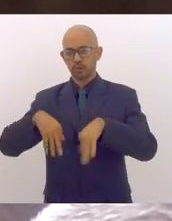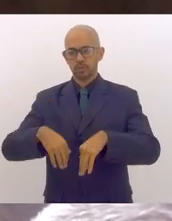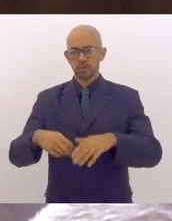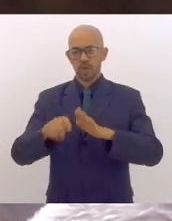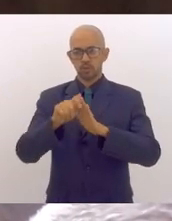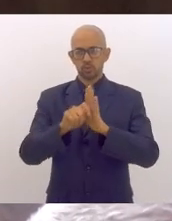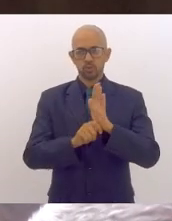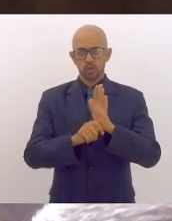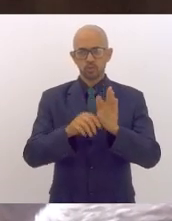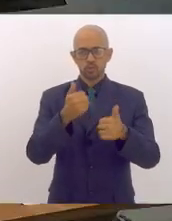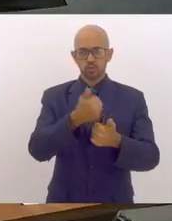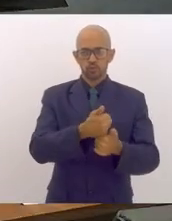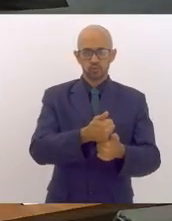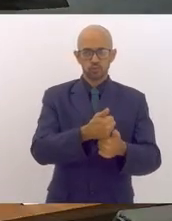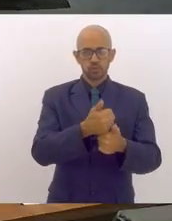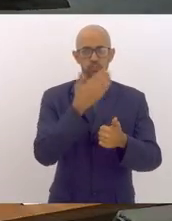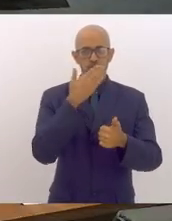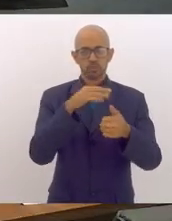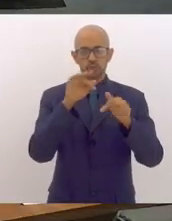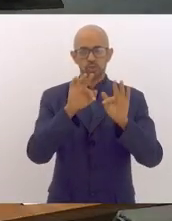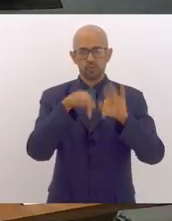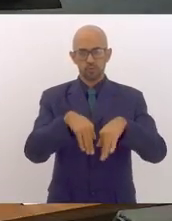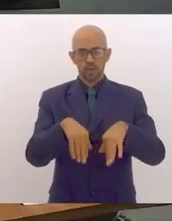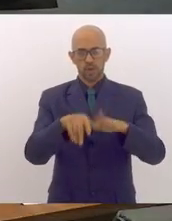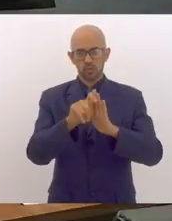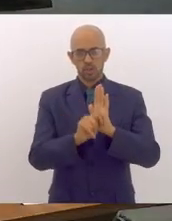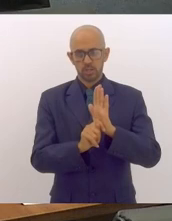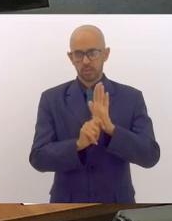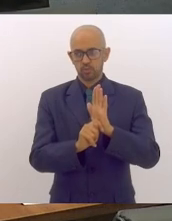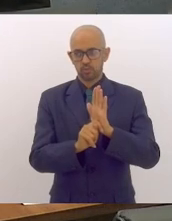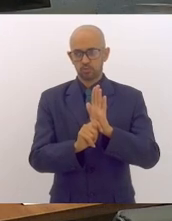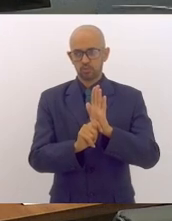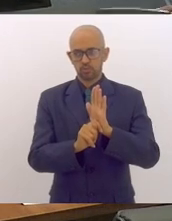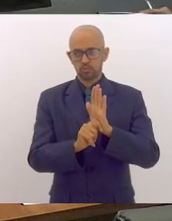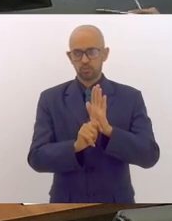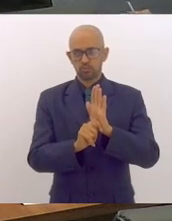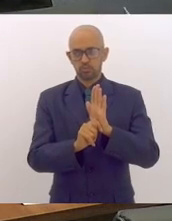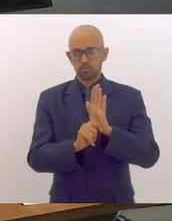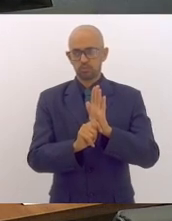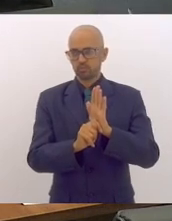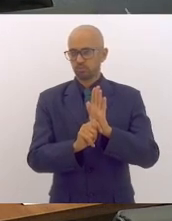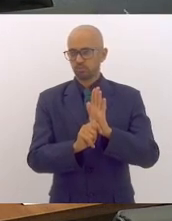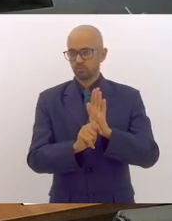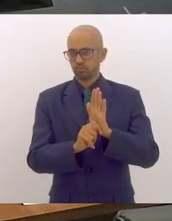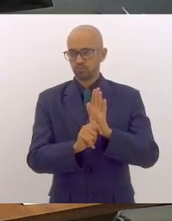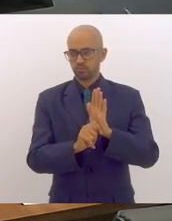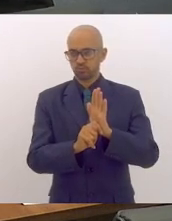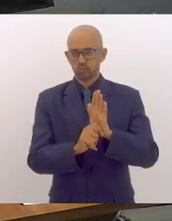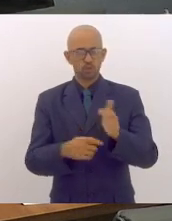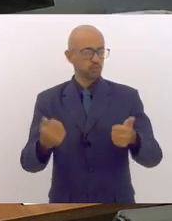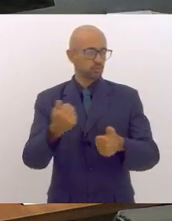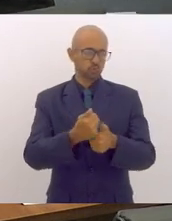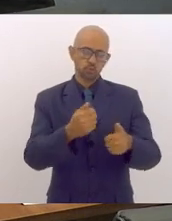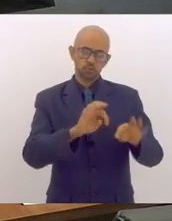final de redação. Senhor presidente. Substituiu o arquivo inteiro, não é isso, Emiliano? Senhor